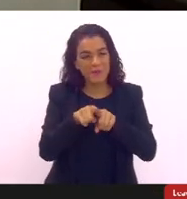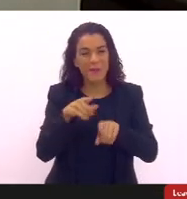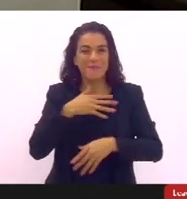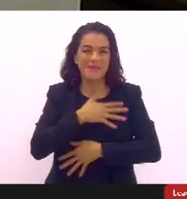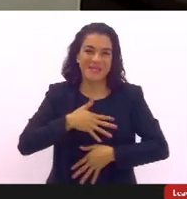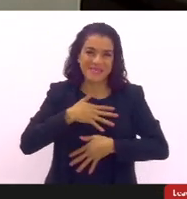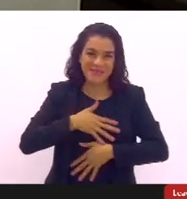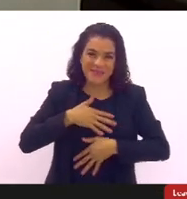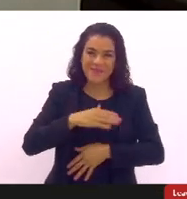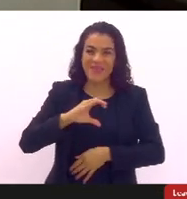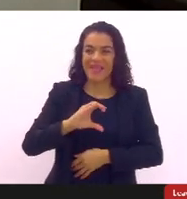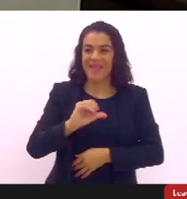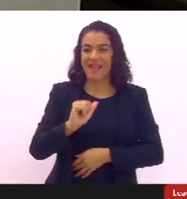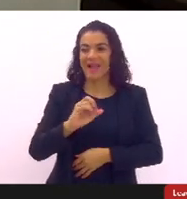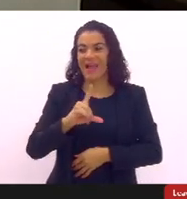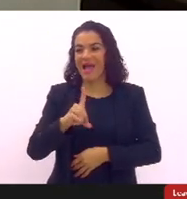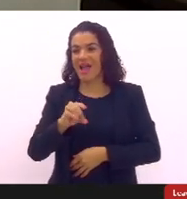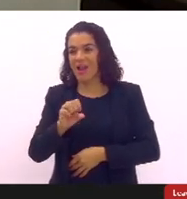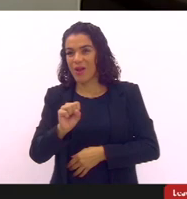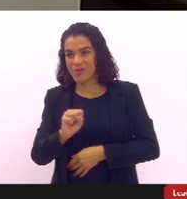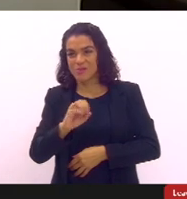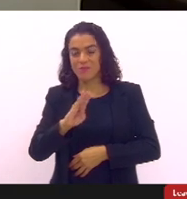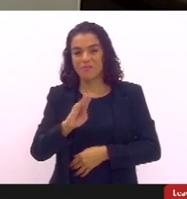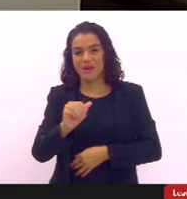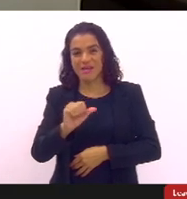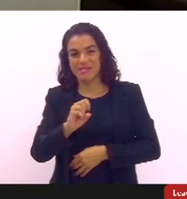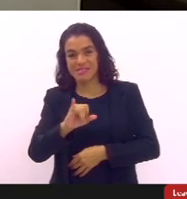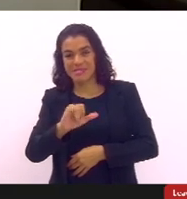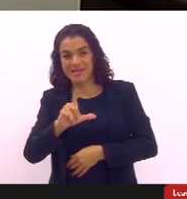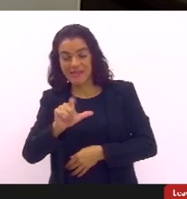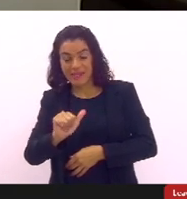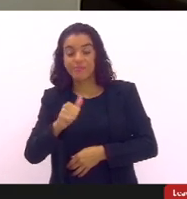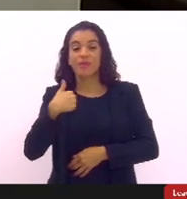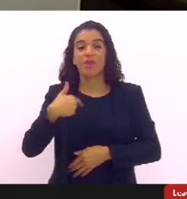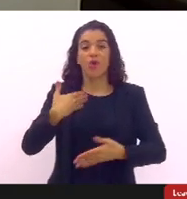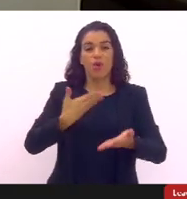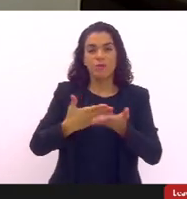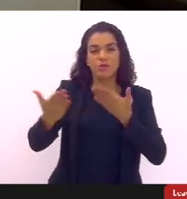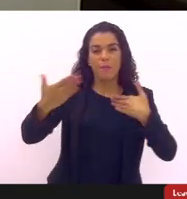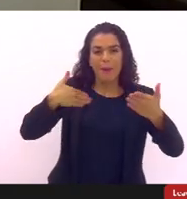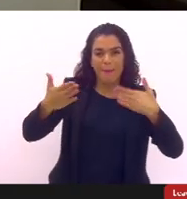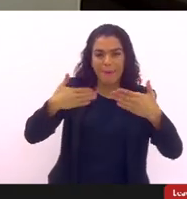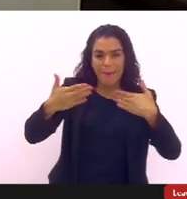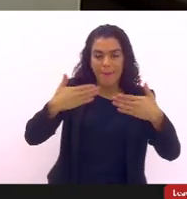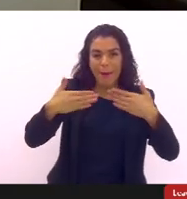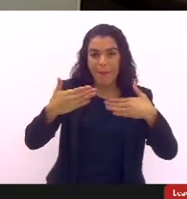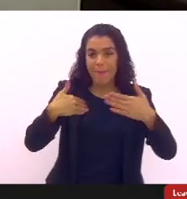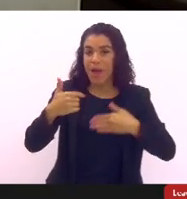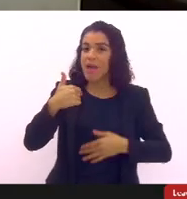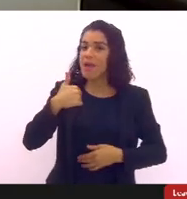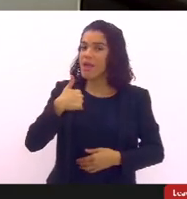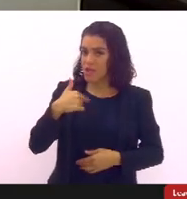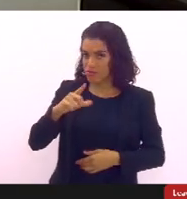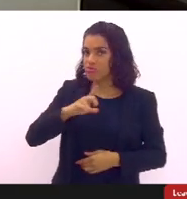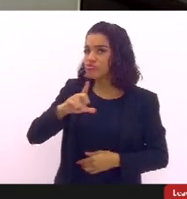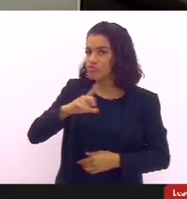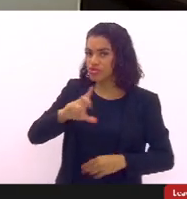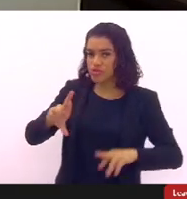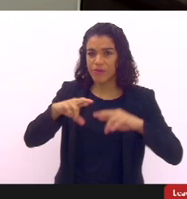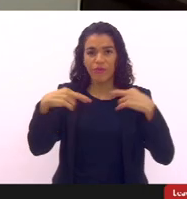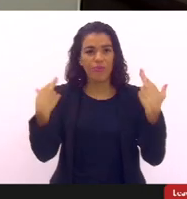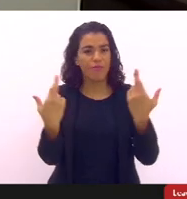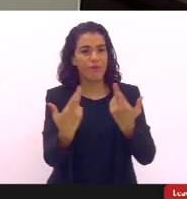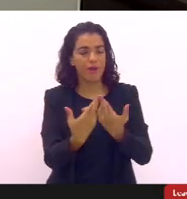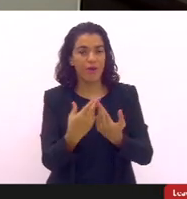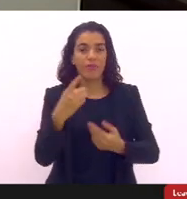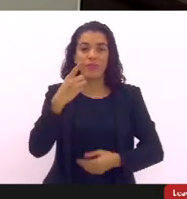Carlos Basília, lá atrás, quando a gente começou a discutir o Hospital Santa Maria, eu tive uma reunião com a